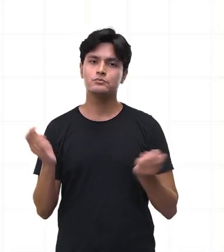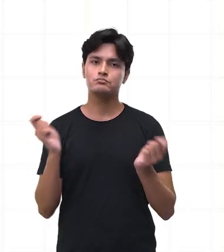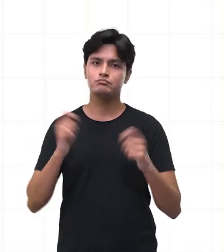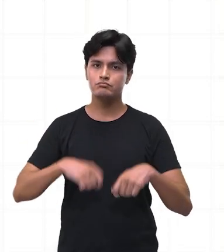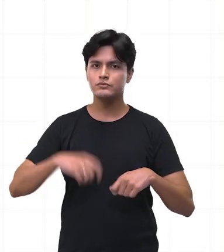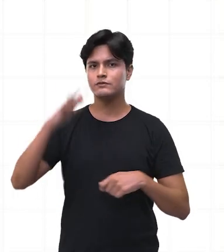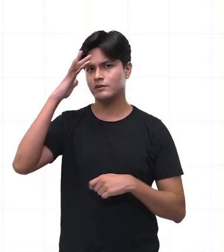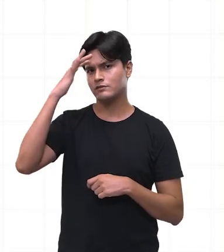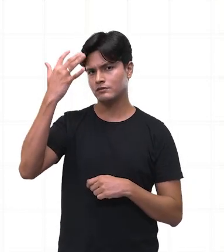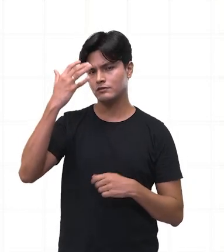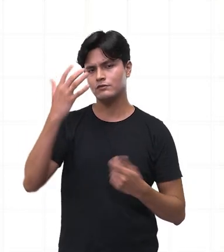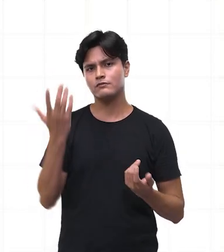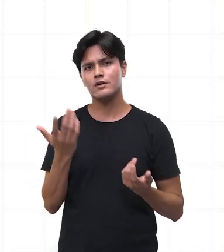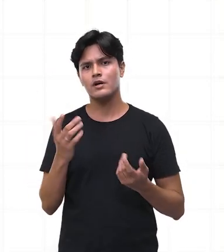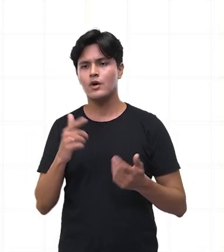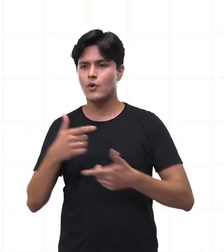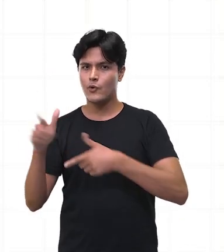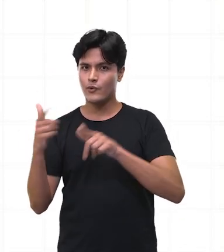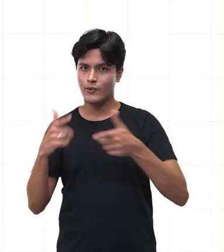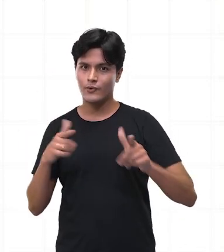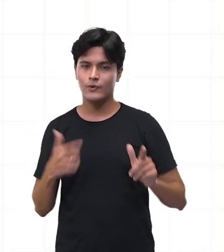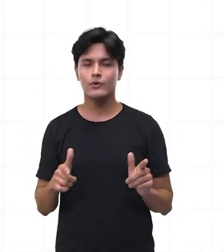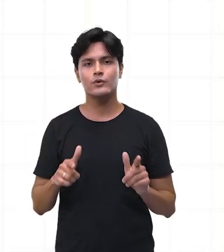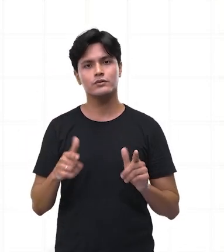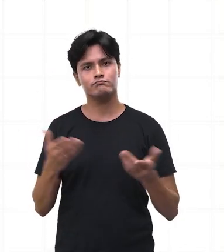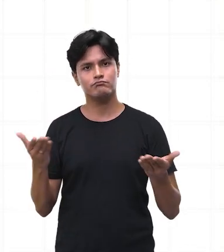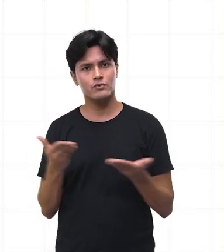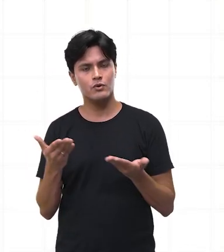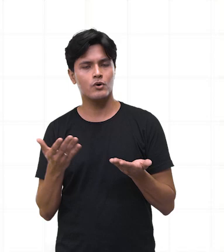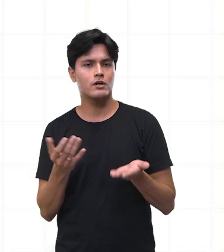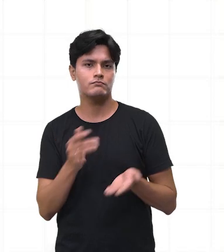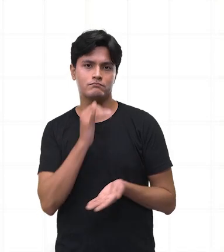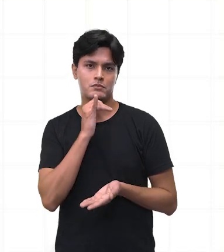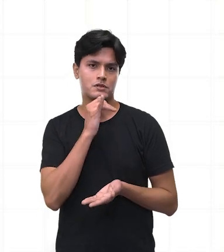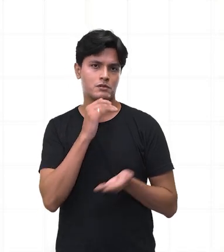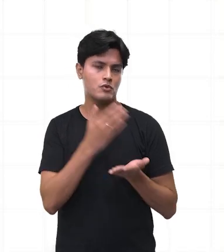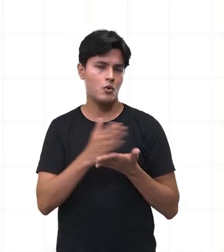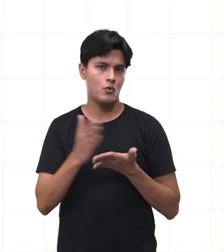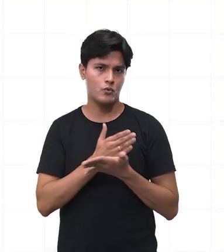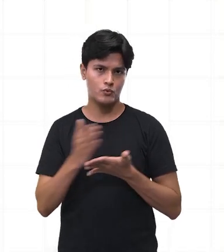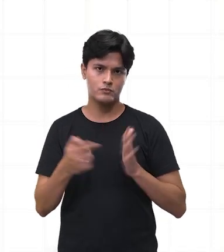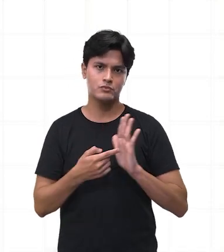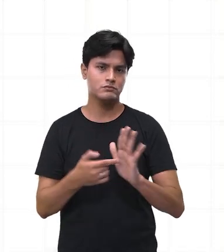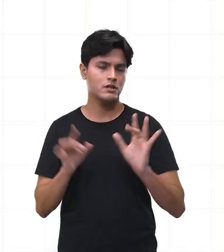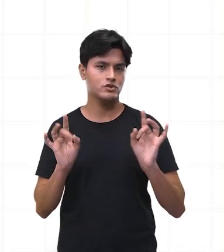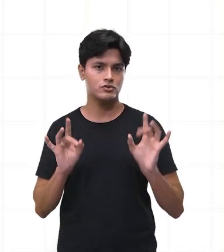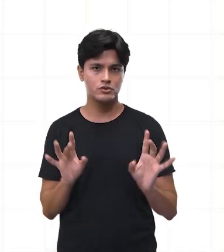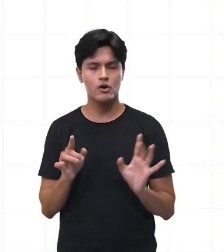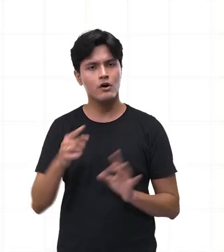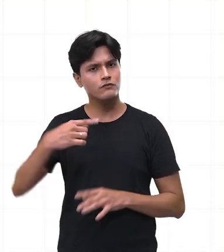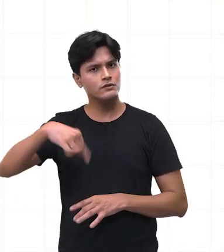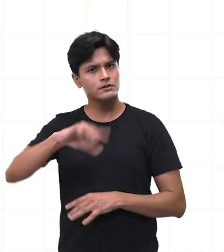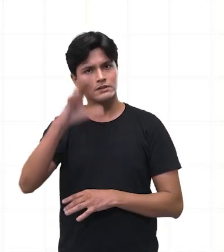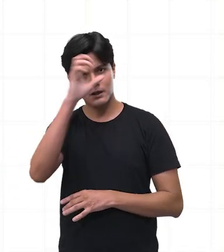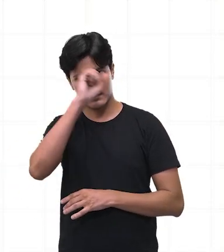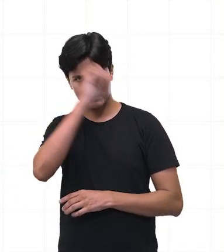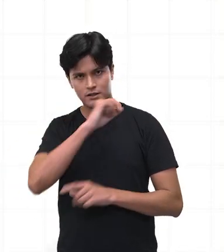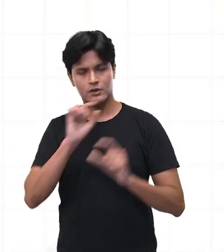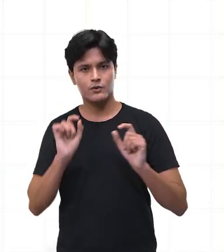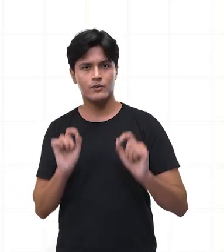para todas as outras linhas aqui. Tá? Aqui são só alguns exemplos que eu trouxe. Só para vocês verem que a gente